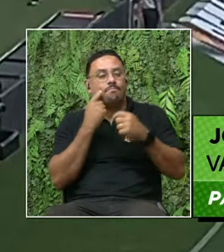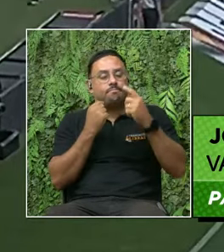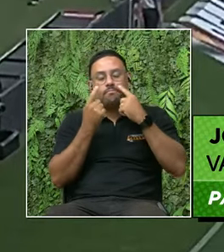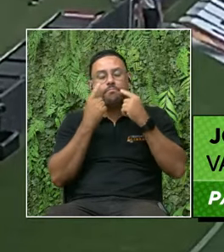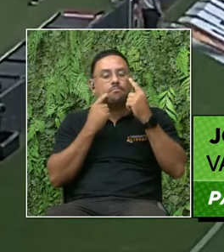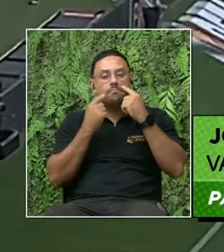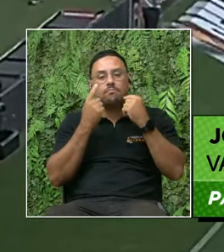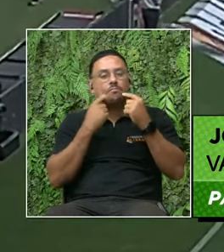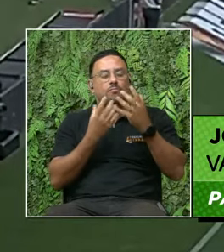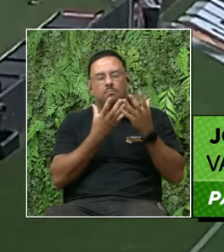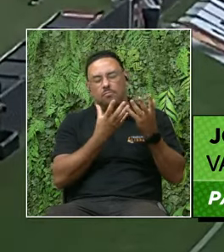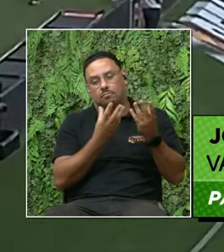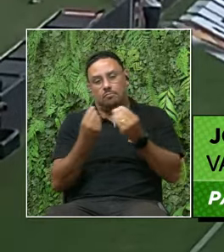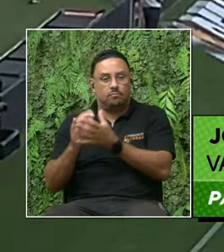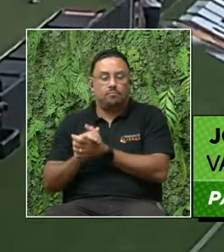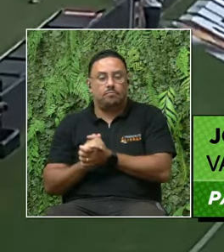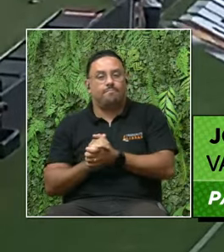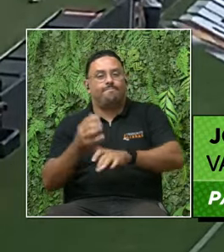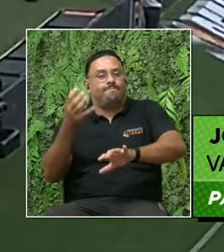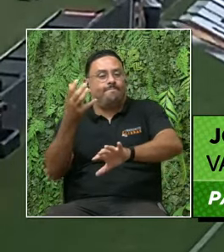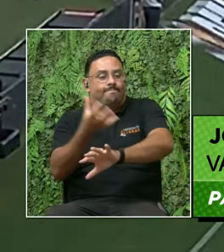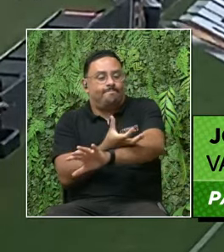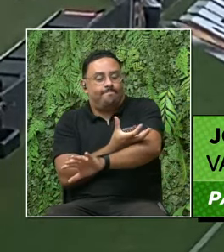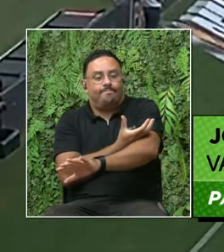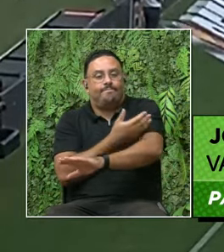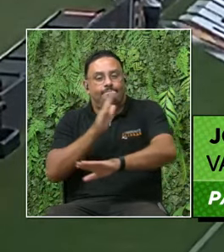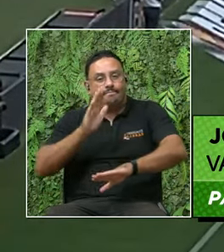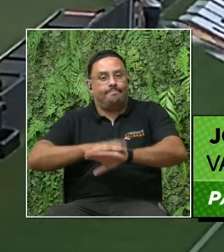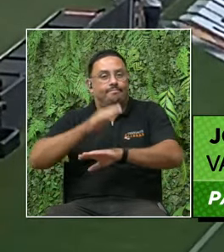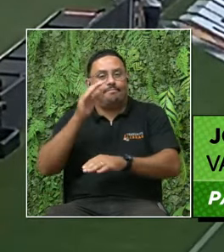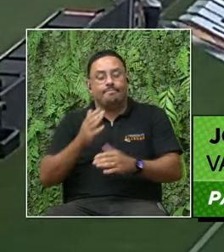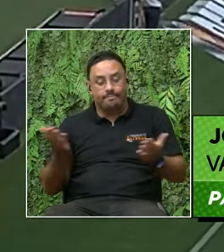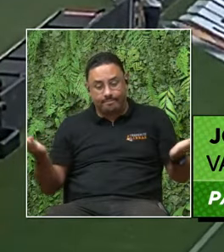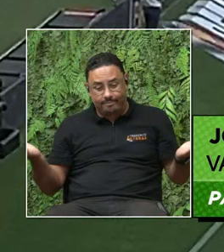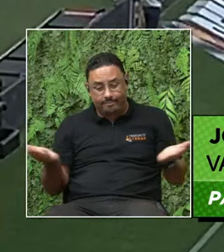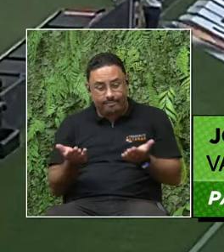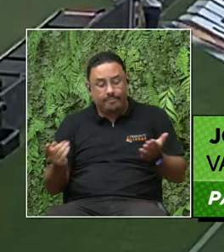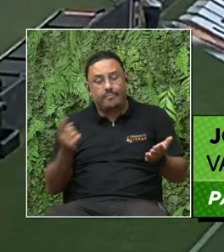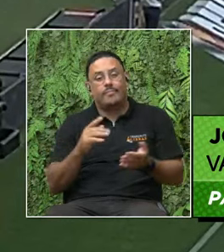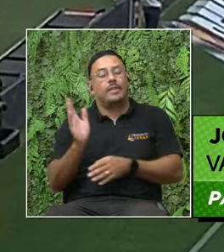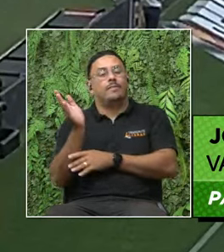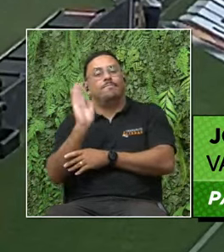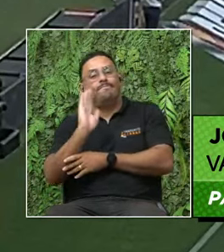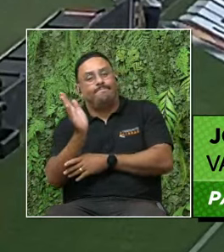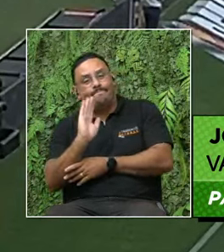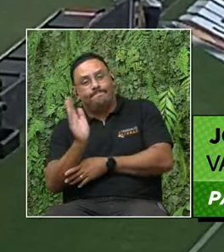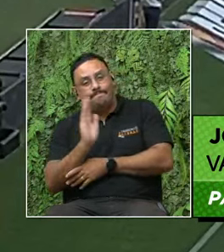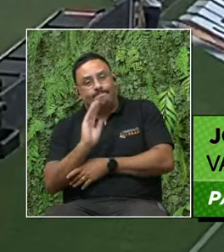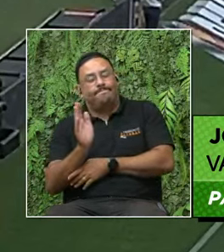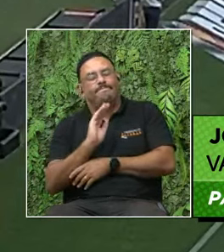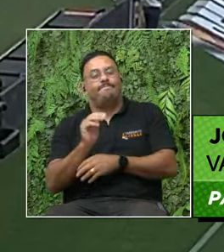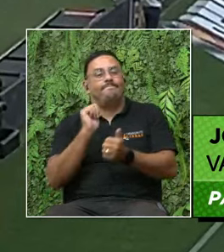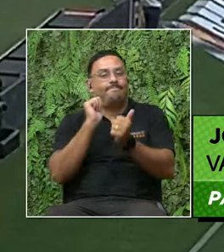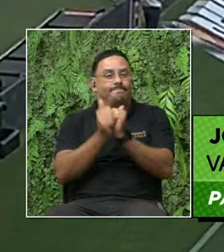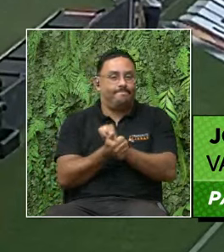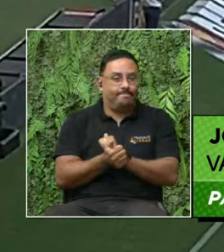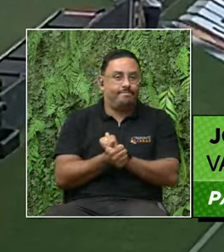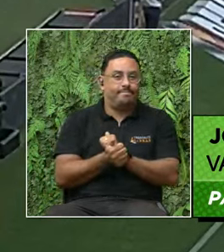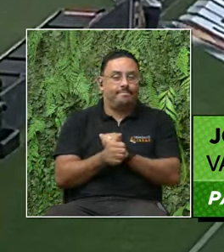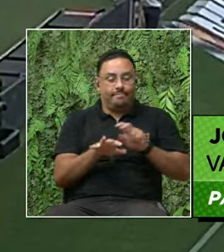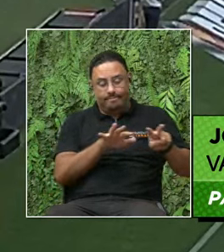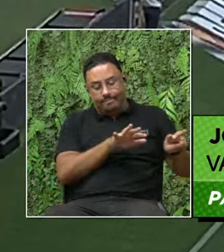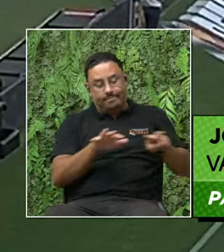flecheiro azul muito emocionado Marcelo morena é um momento de despedida do Atleta ele que durante a